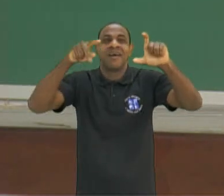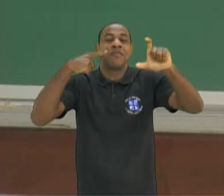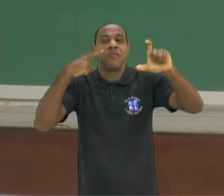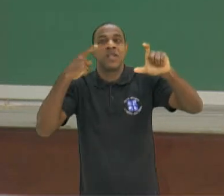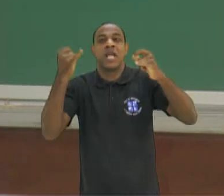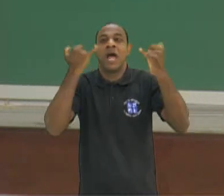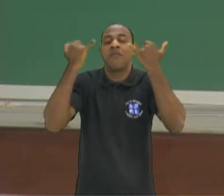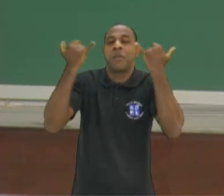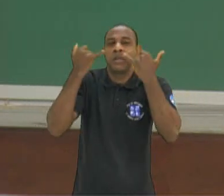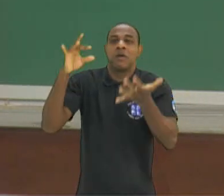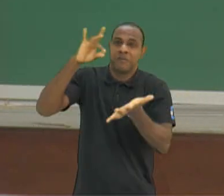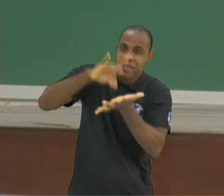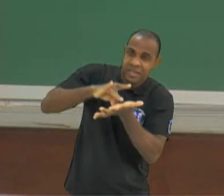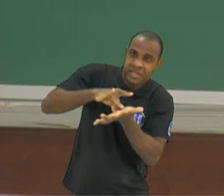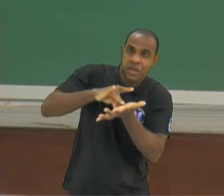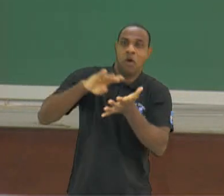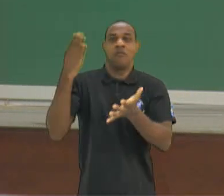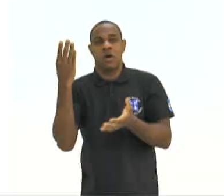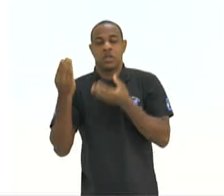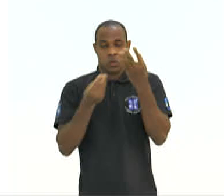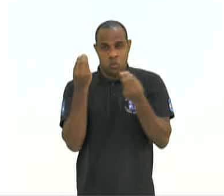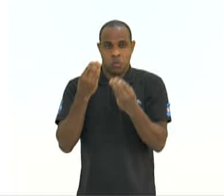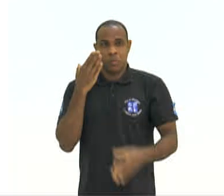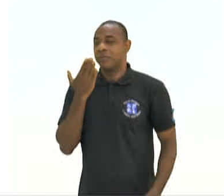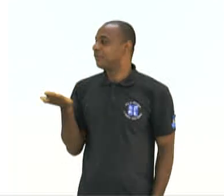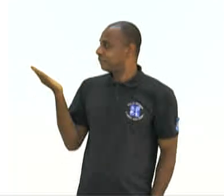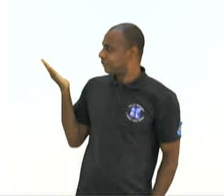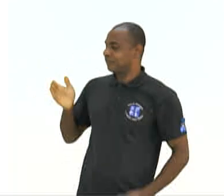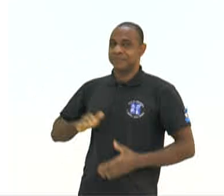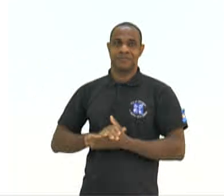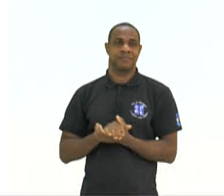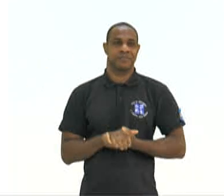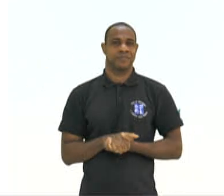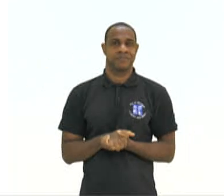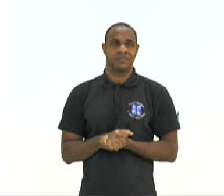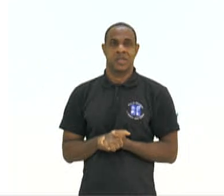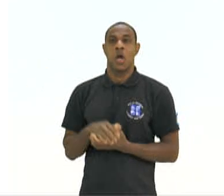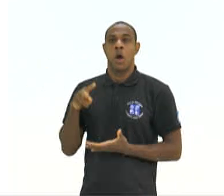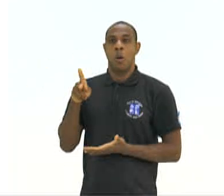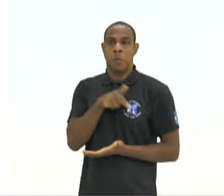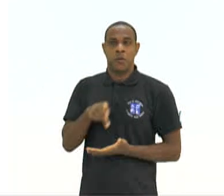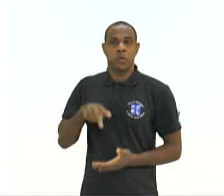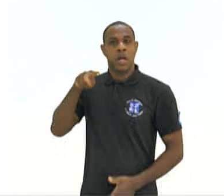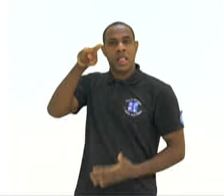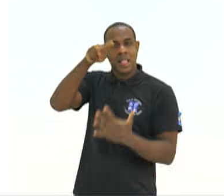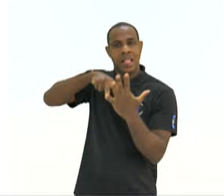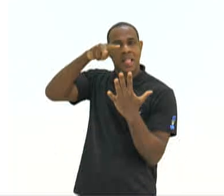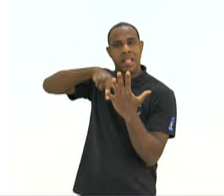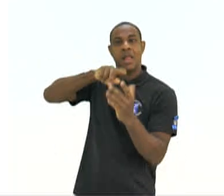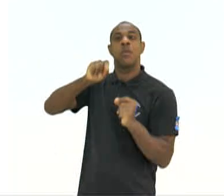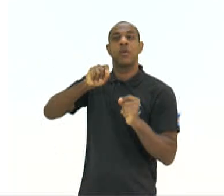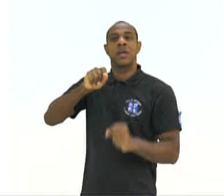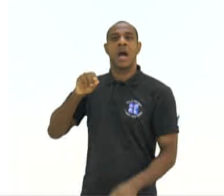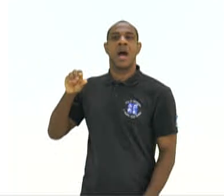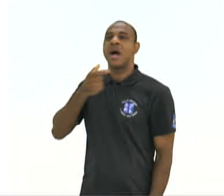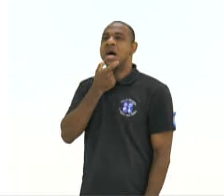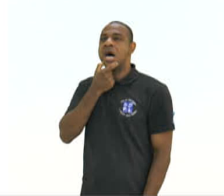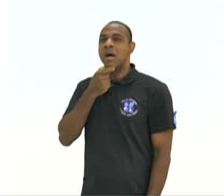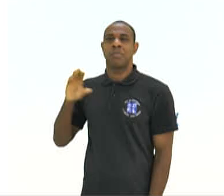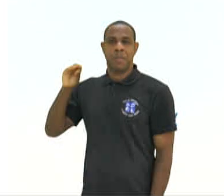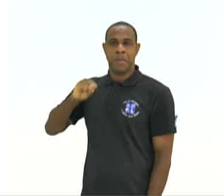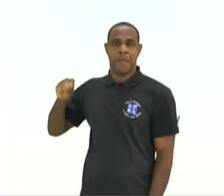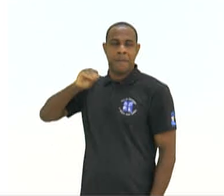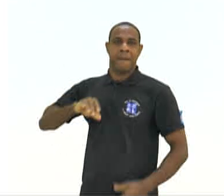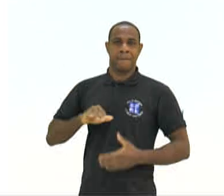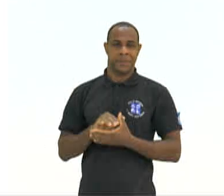se as informações são verdadeiras ou falsas. Although the jury is still out on the subject, for now, it makes